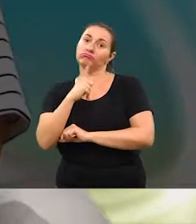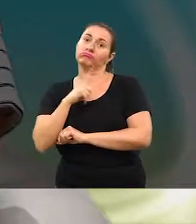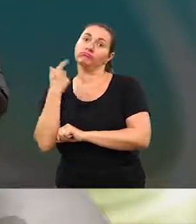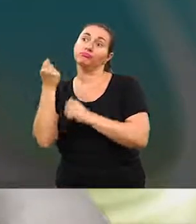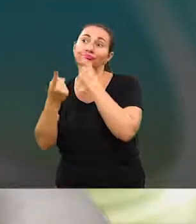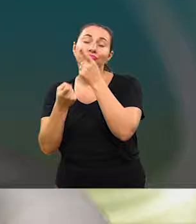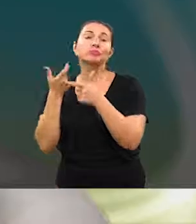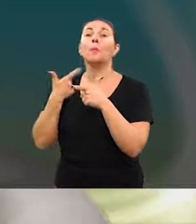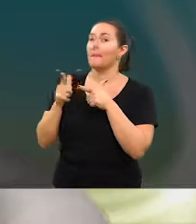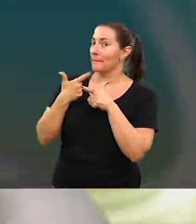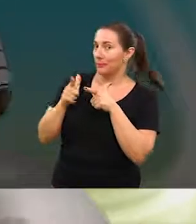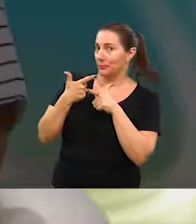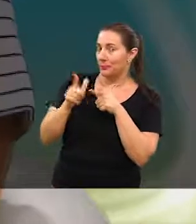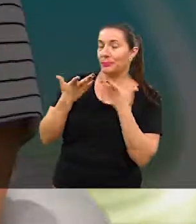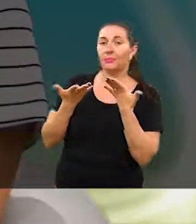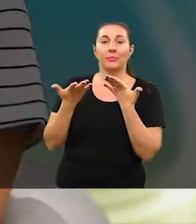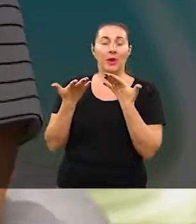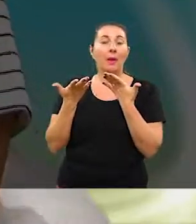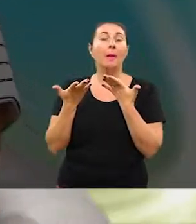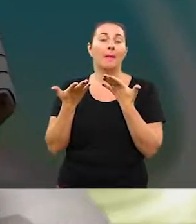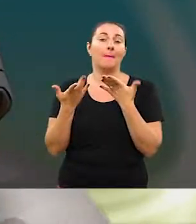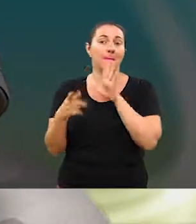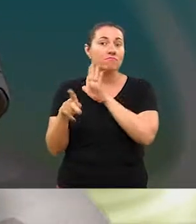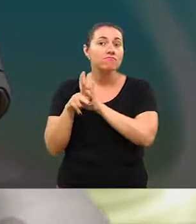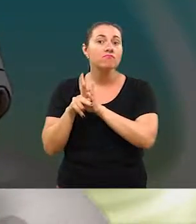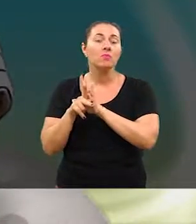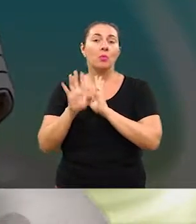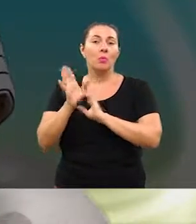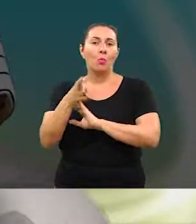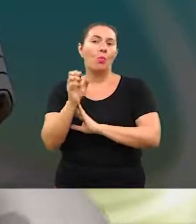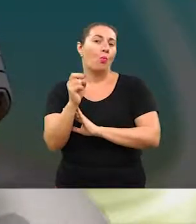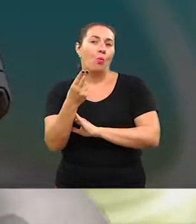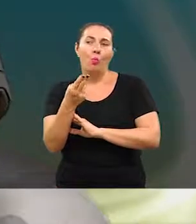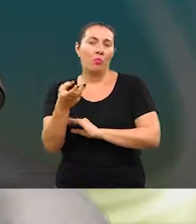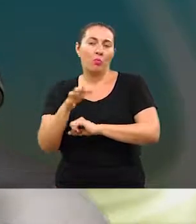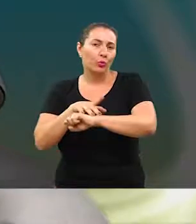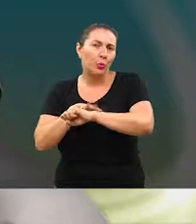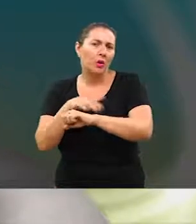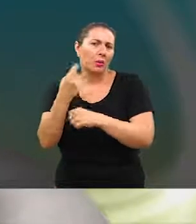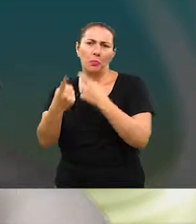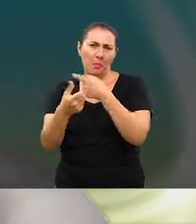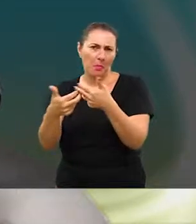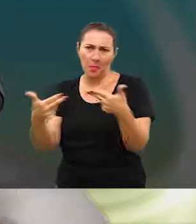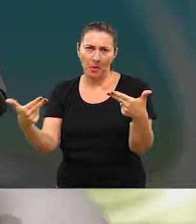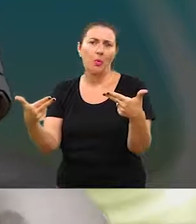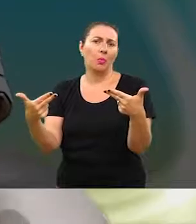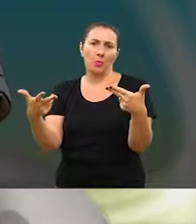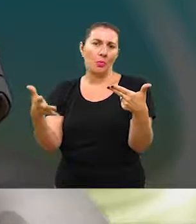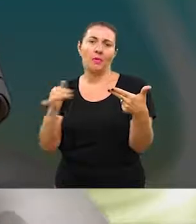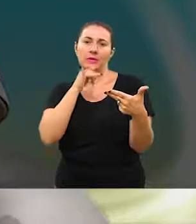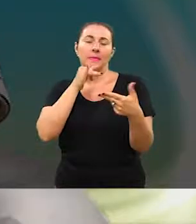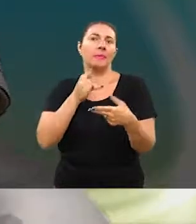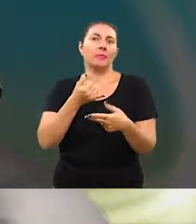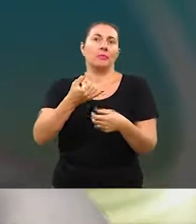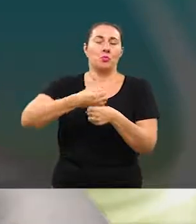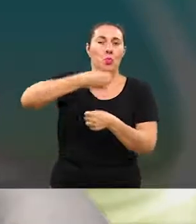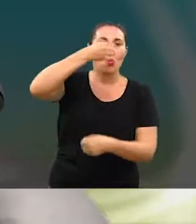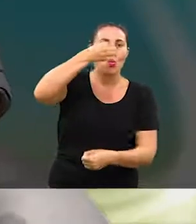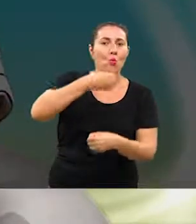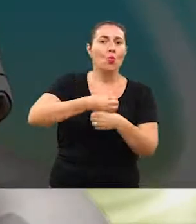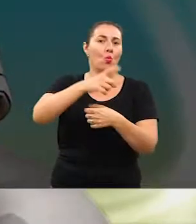alguma predisposição a ter algum problema, ou alguma pessoa que já tenha alguma condição que ela saiba, como, por exemplo, problemas de